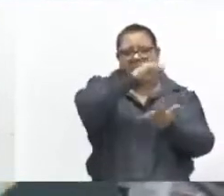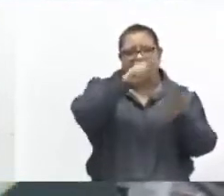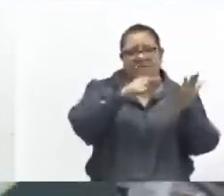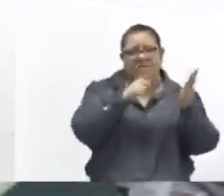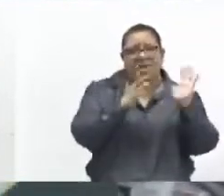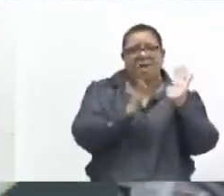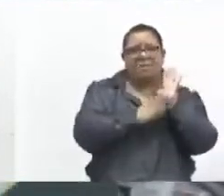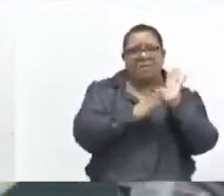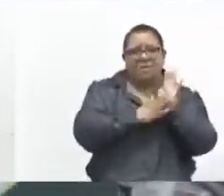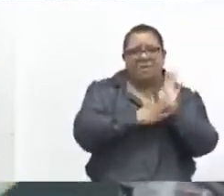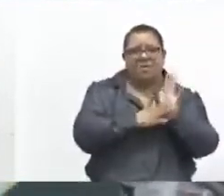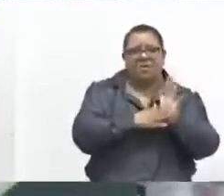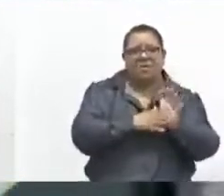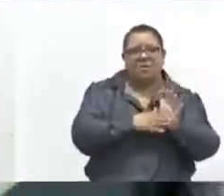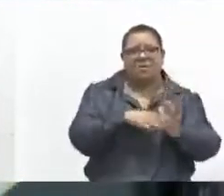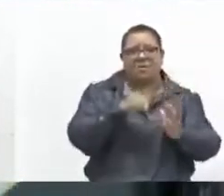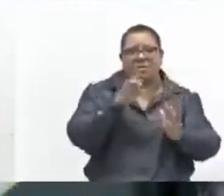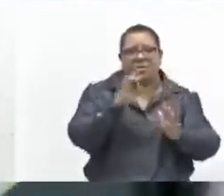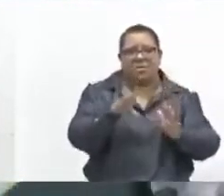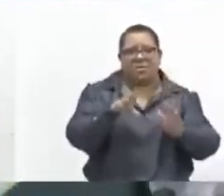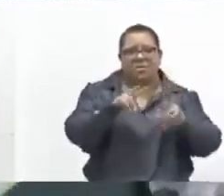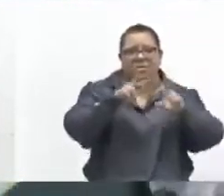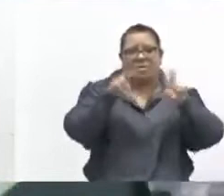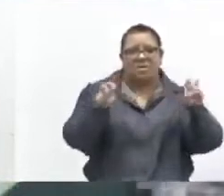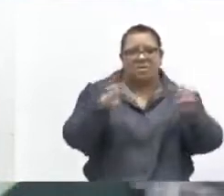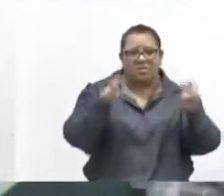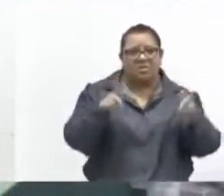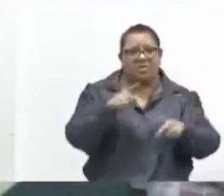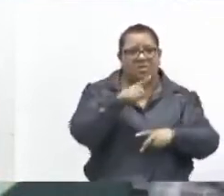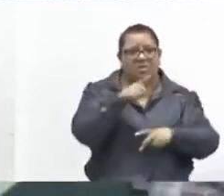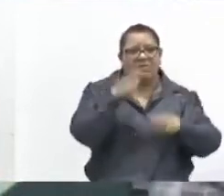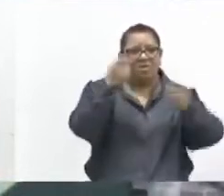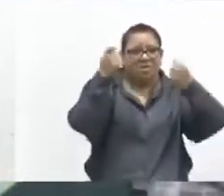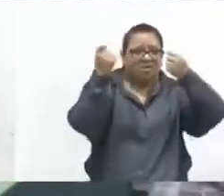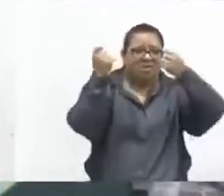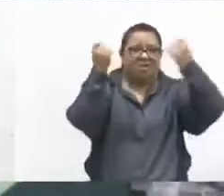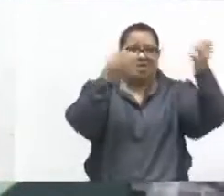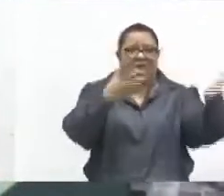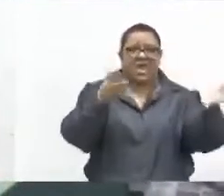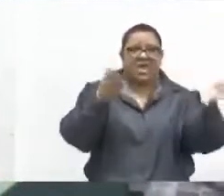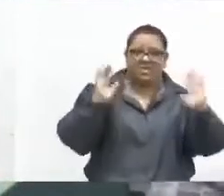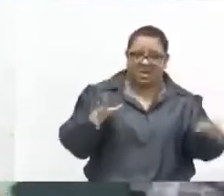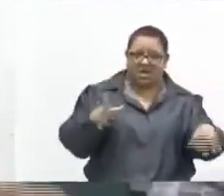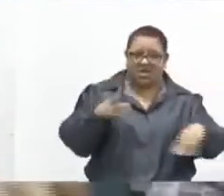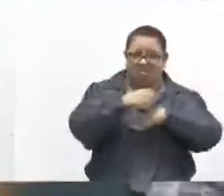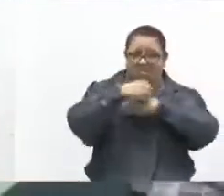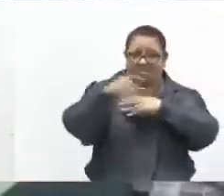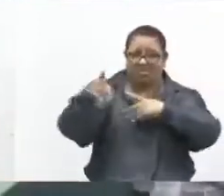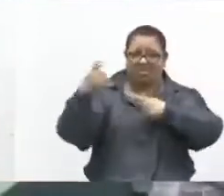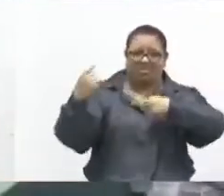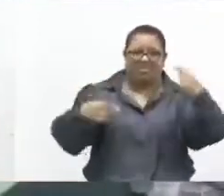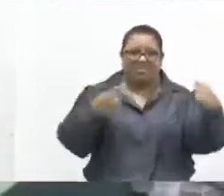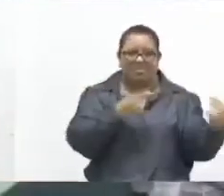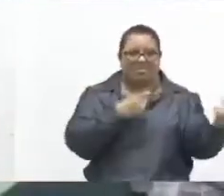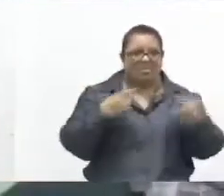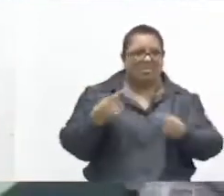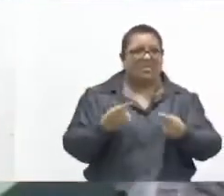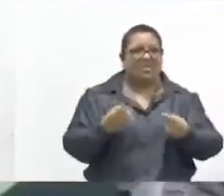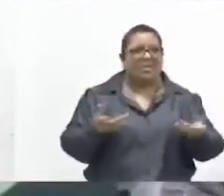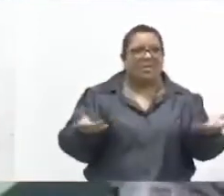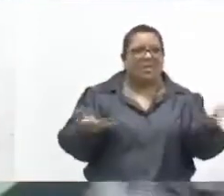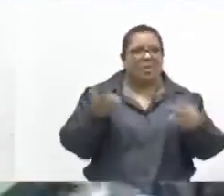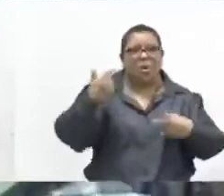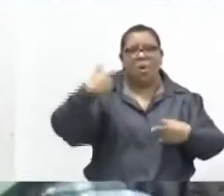proposta, contextualizar também que a professora Antônia, ela passou para a gente que essa proposta ela foi discutida, né, professora Antônia, em